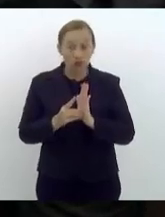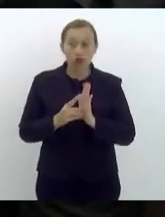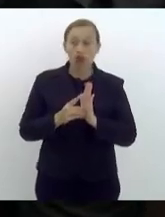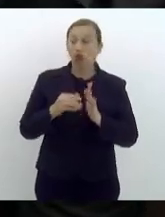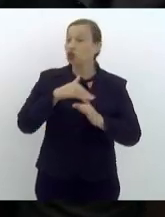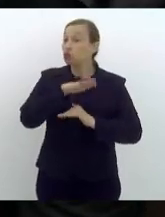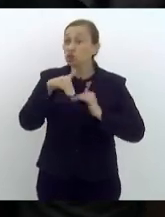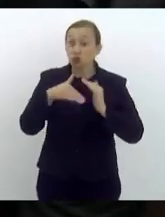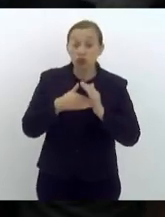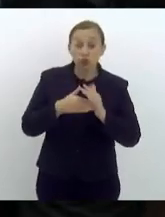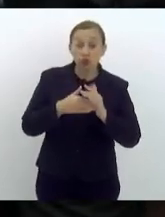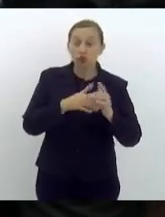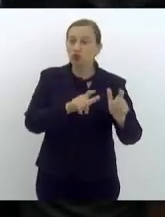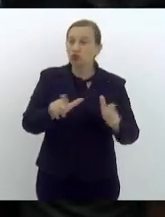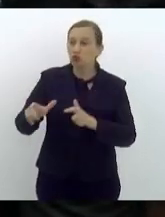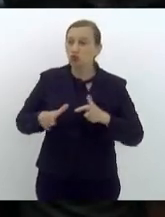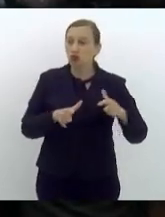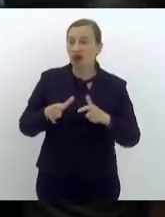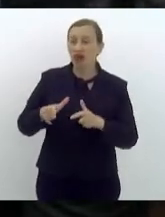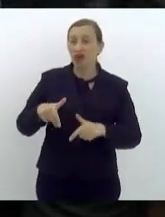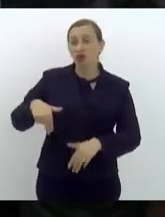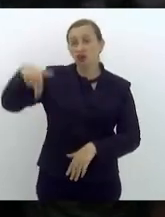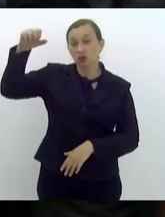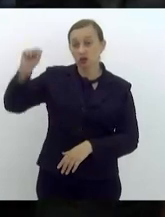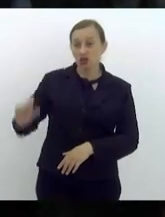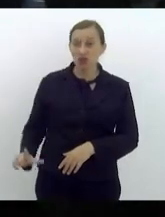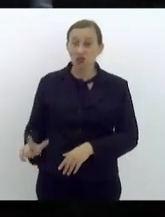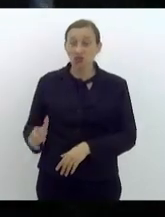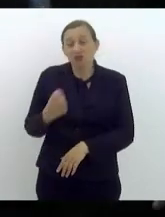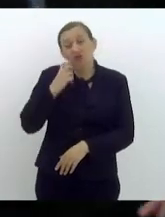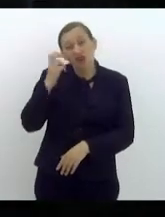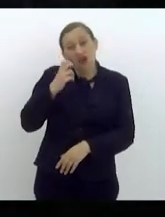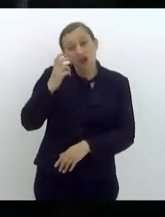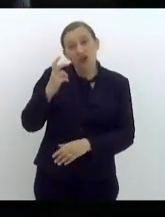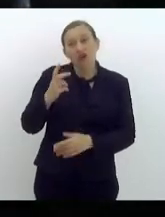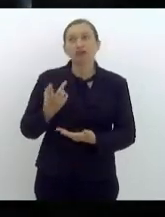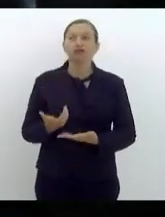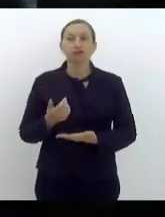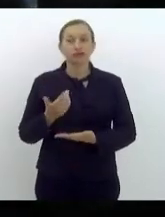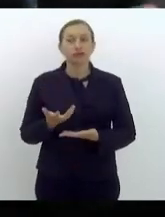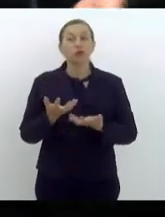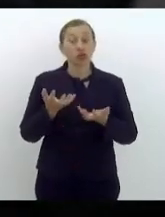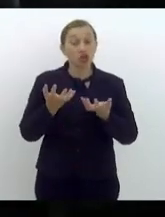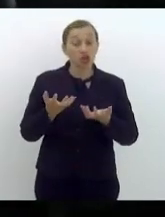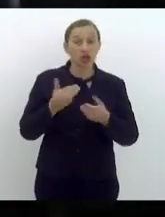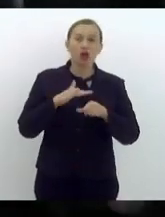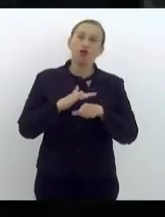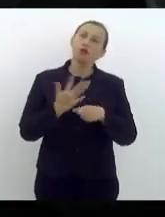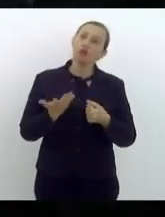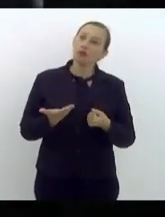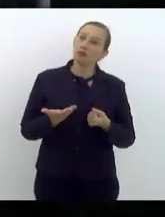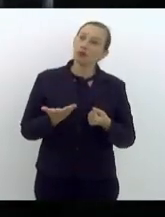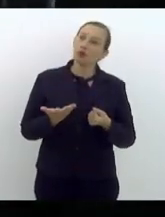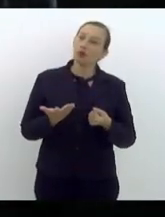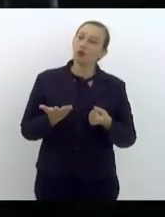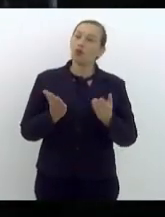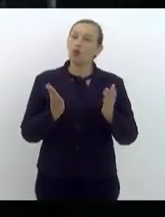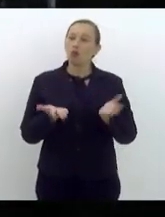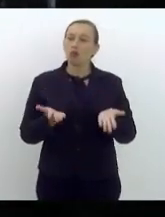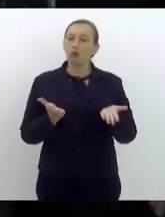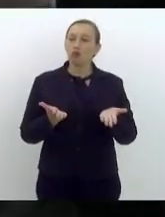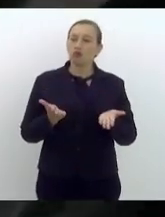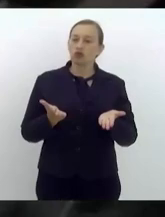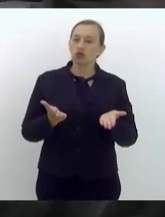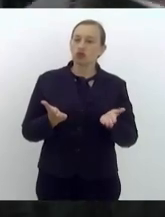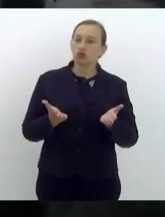sul. Reclamações que me envergonham, tentei várias vezes à época tentar com hoje candidato